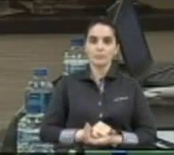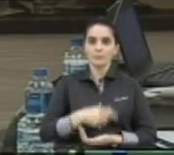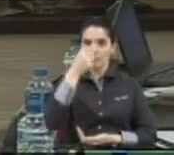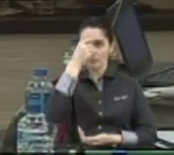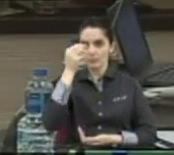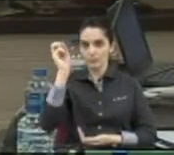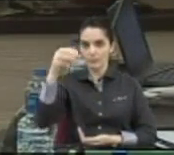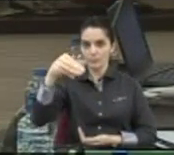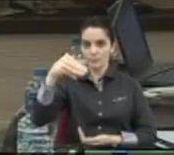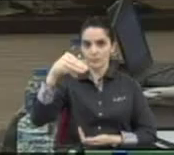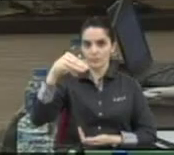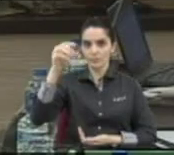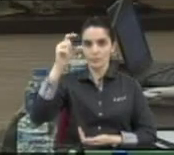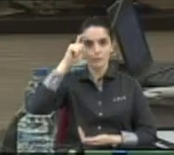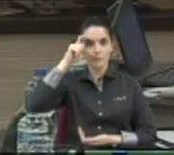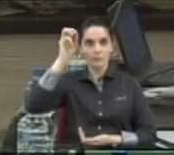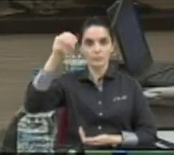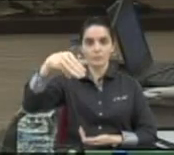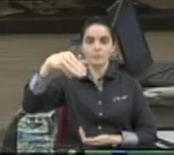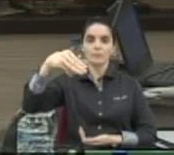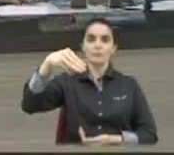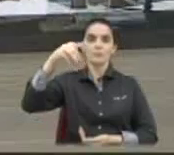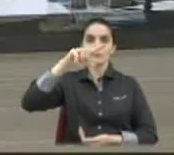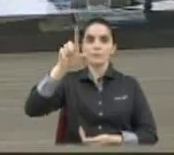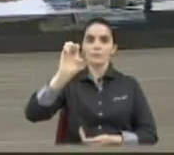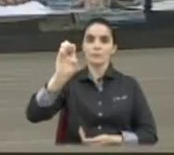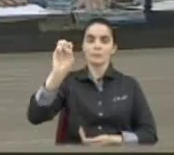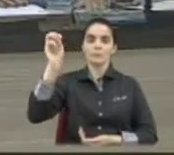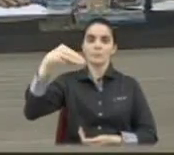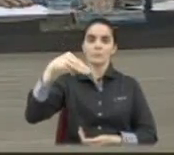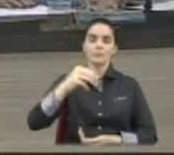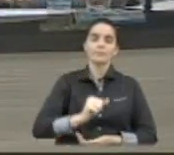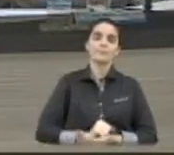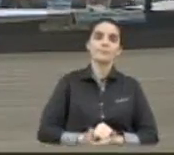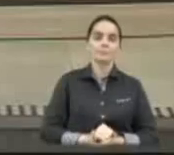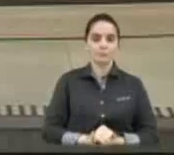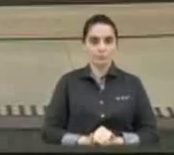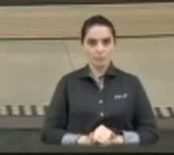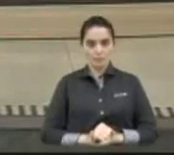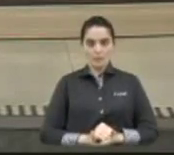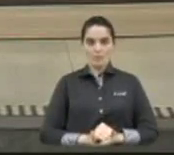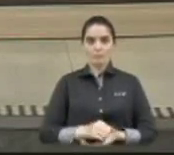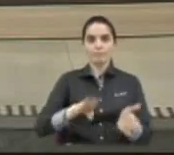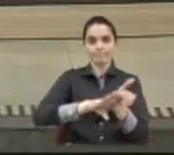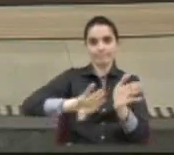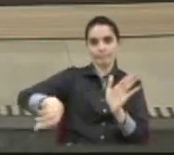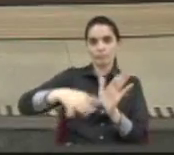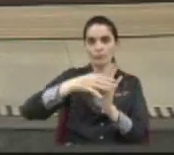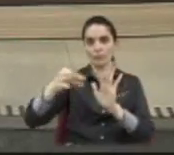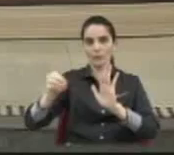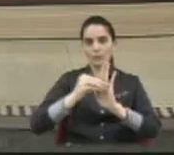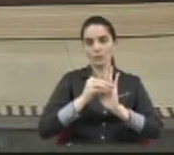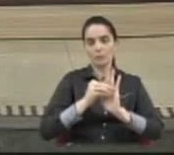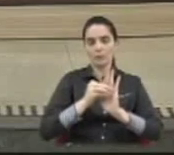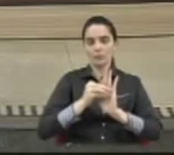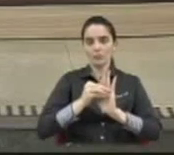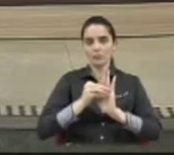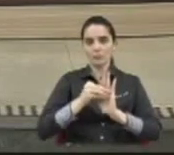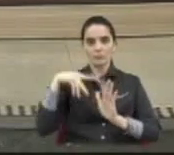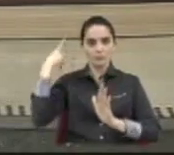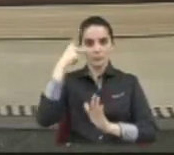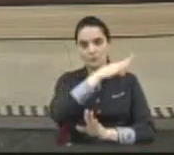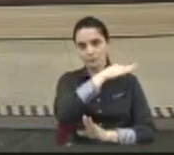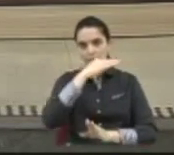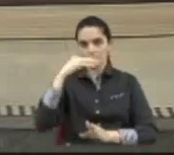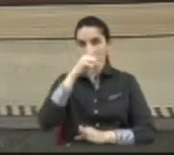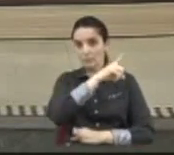Dinho. Sim. Vereador Farid. Sim. Vereador Zé Damix. Sim. Está retirada a emenda da vereadora Mária.